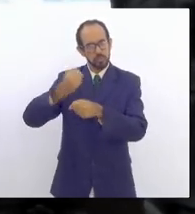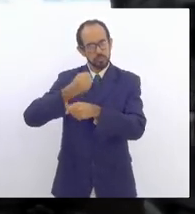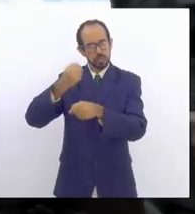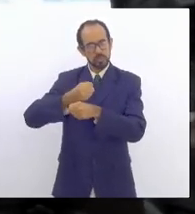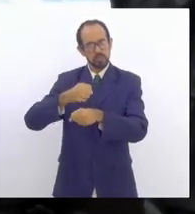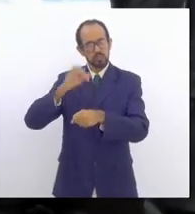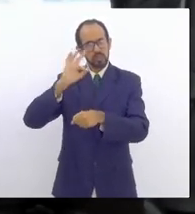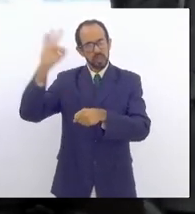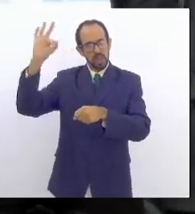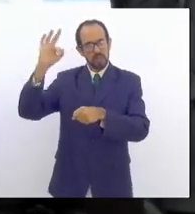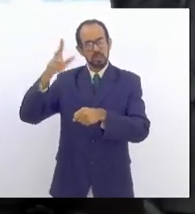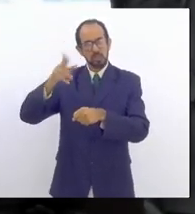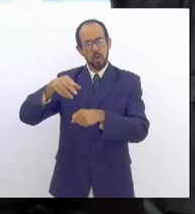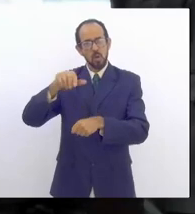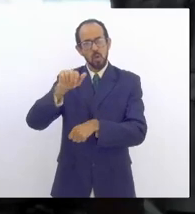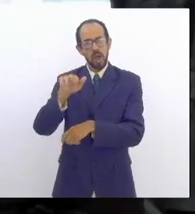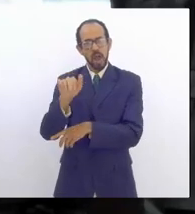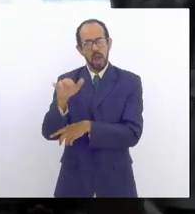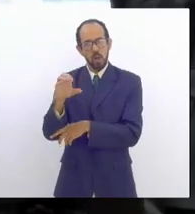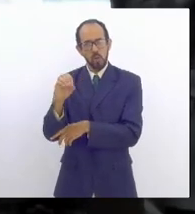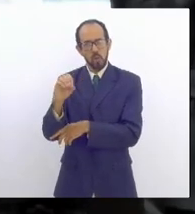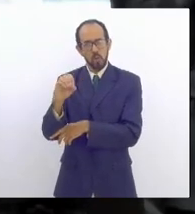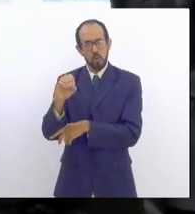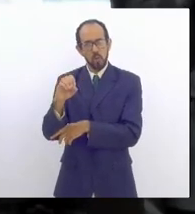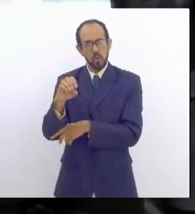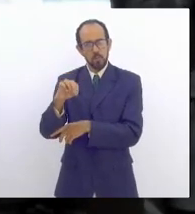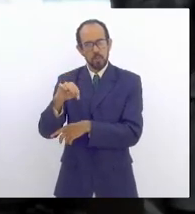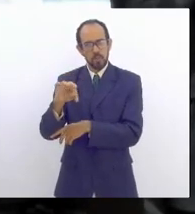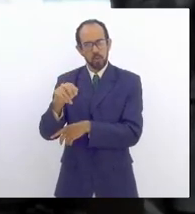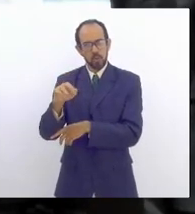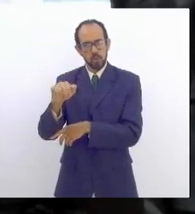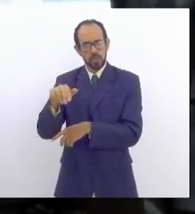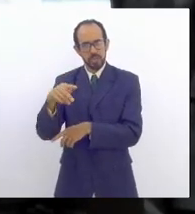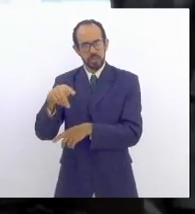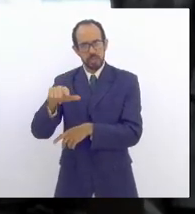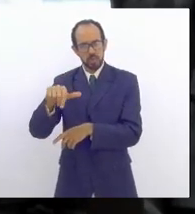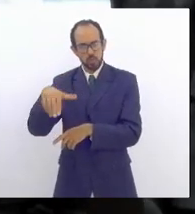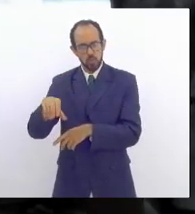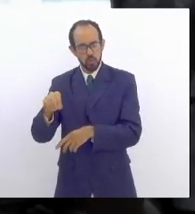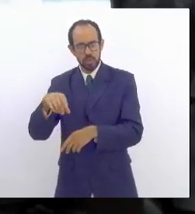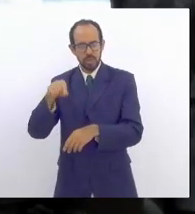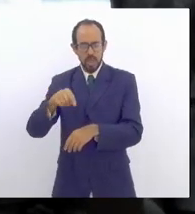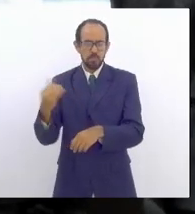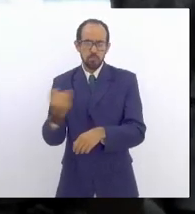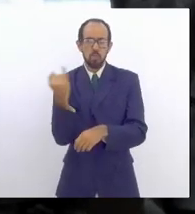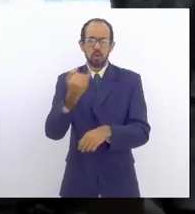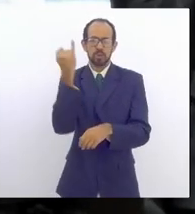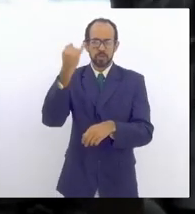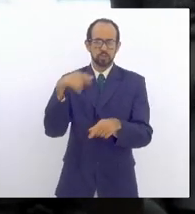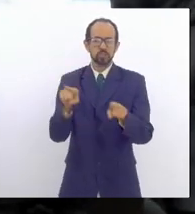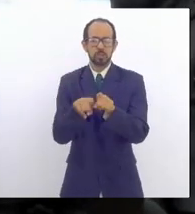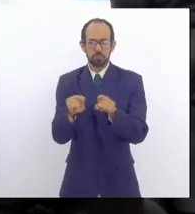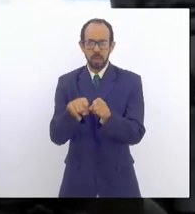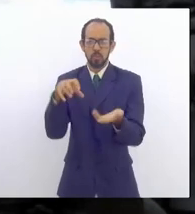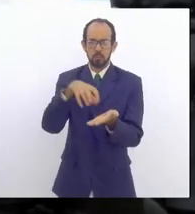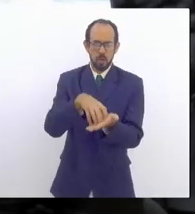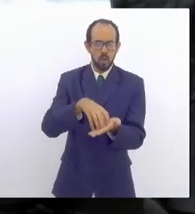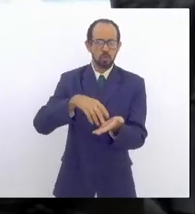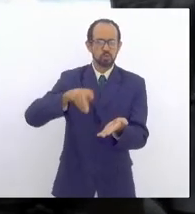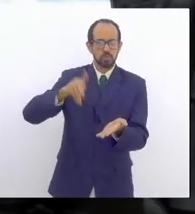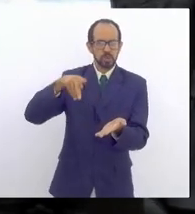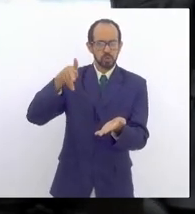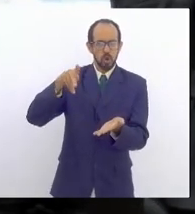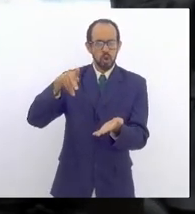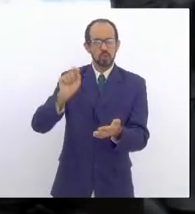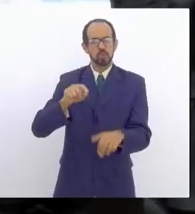Arco Metropolitano, rota fundamental para o nosso desenvolvimento, e o Polo Petroquímico. Vamos trabalhar para tirar do